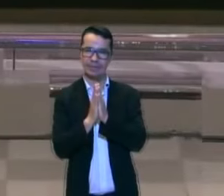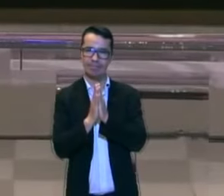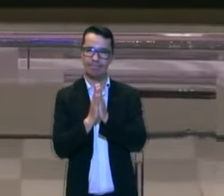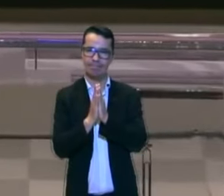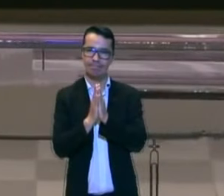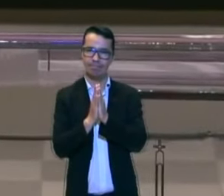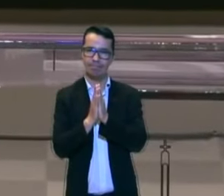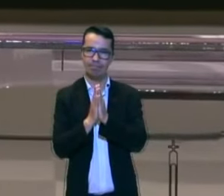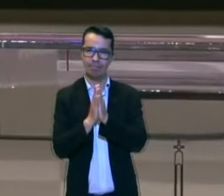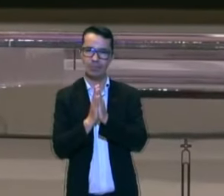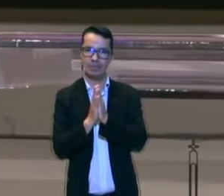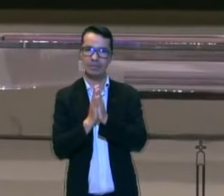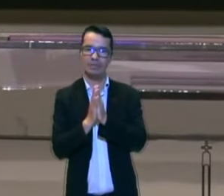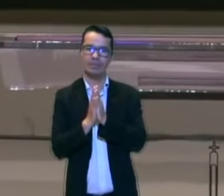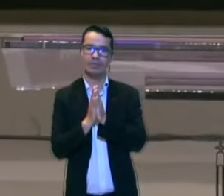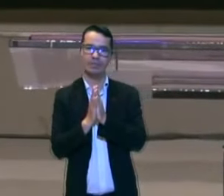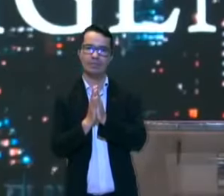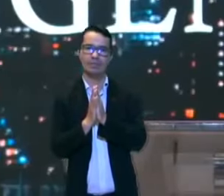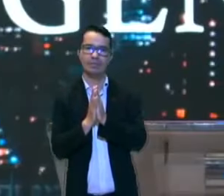estende suas mãos assim.